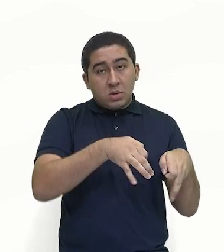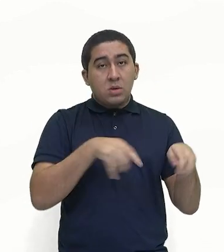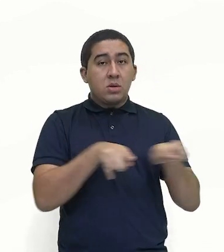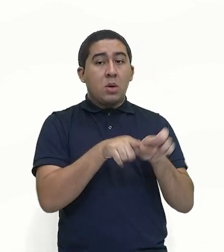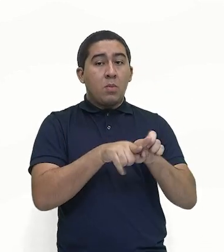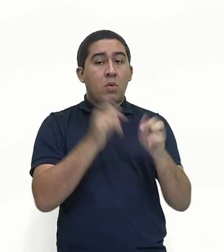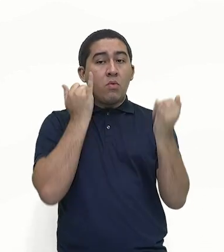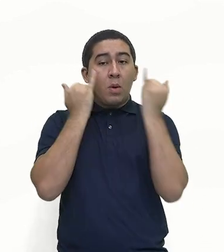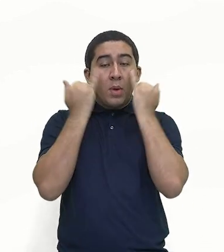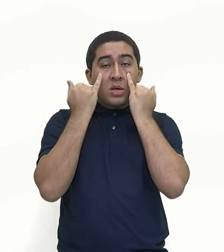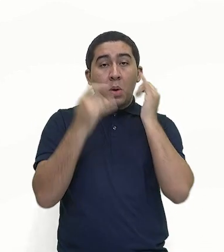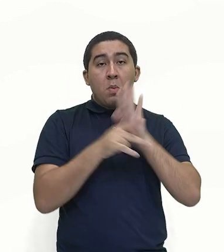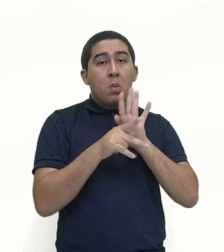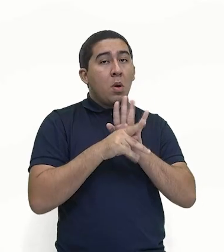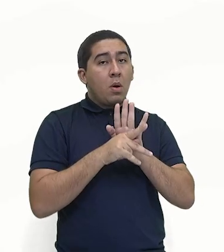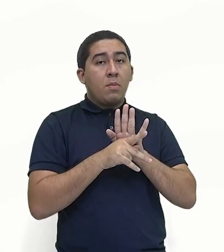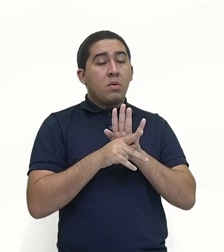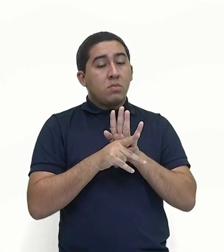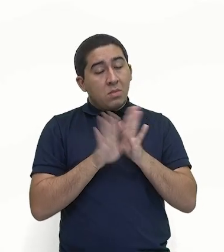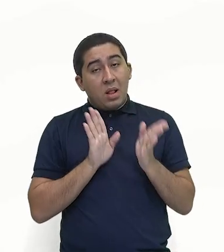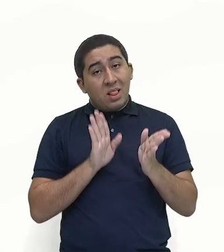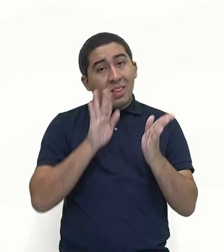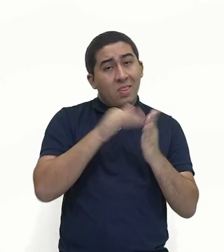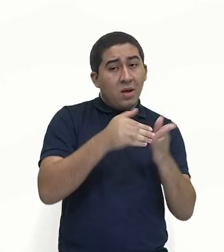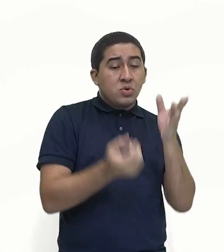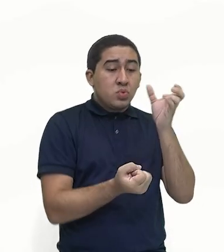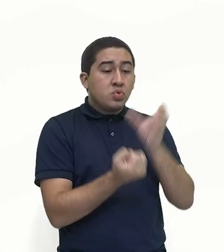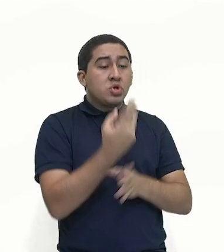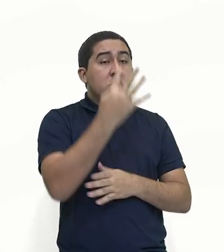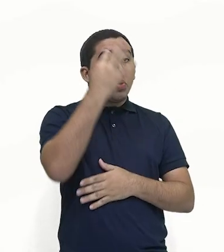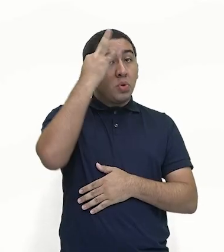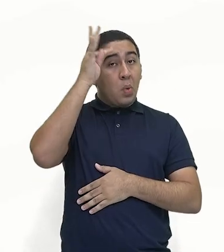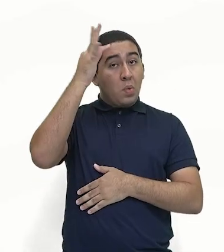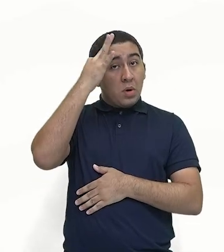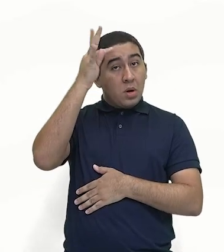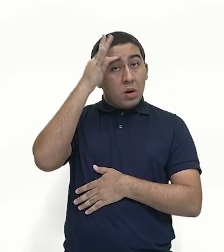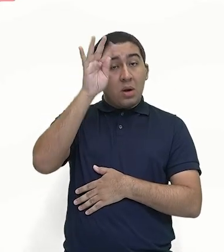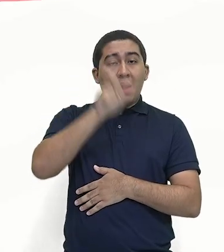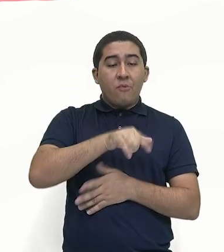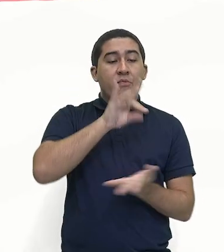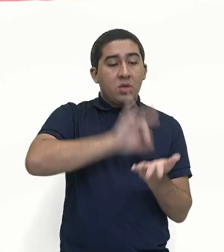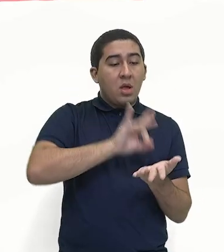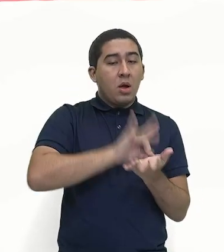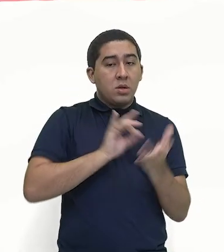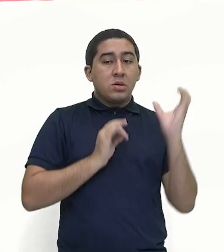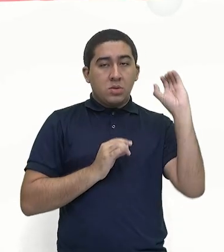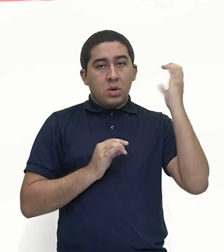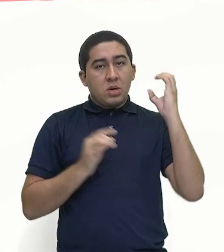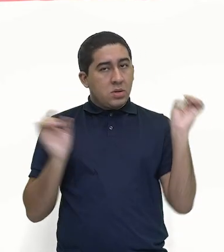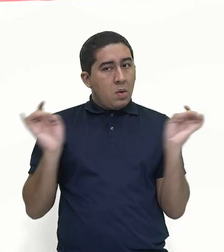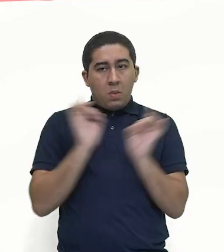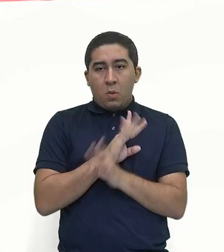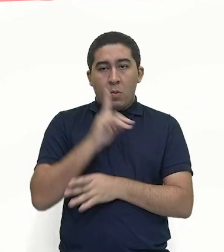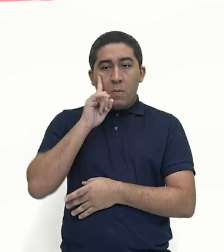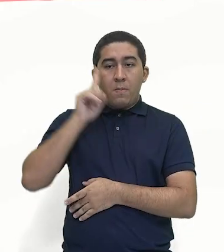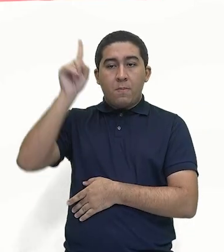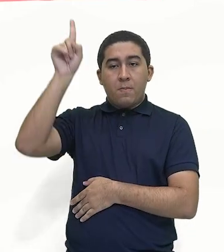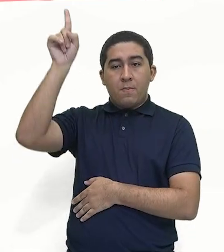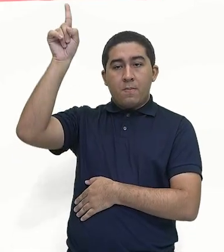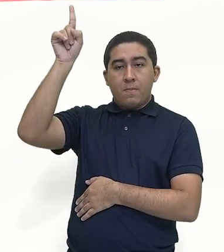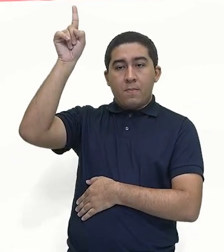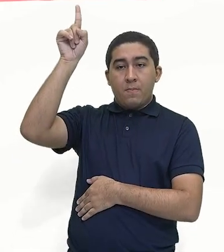dados levantados, até que se forma uma teoria, que é aquilo que nós chamamos, né, realmente da ciência lá. Teoria,